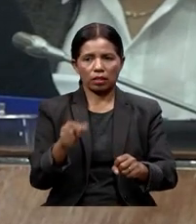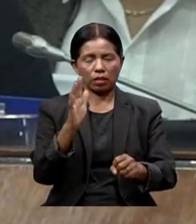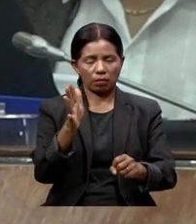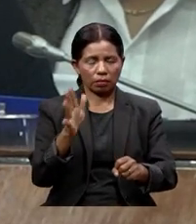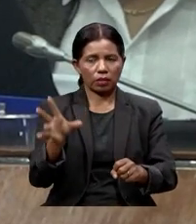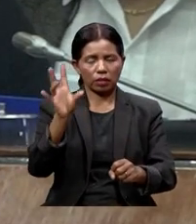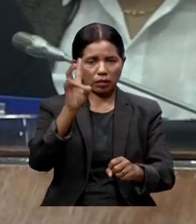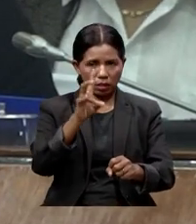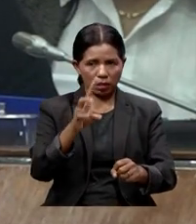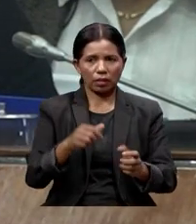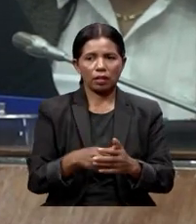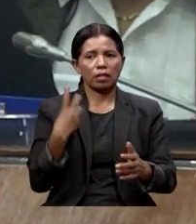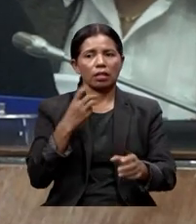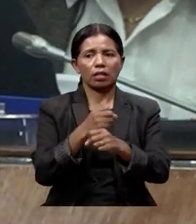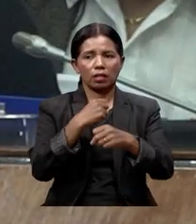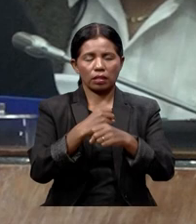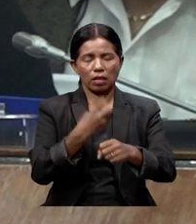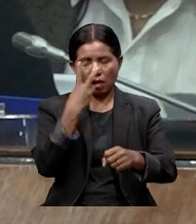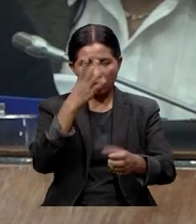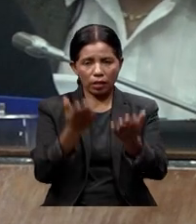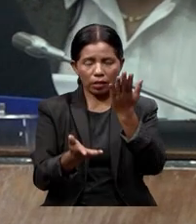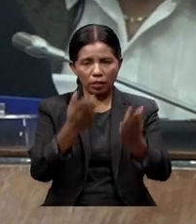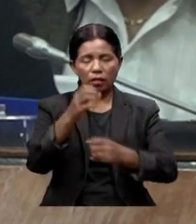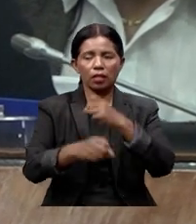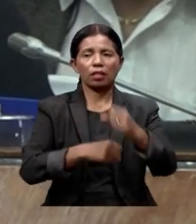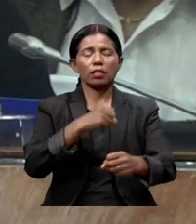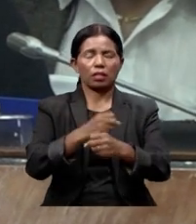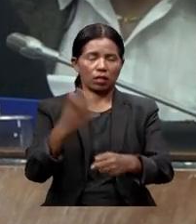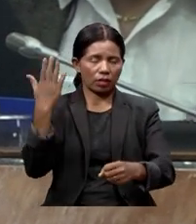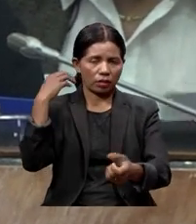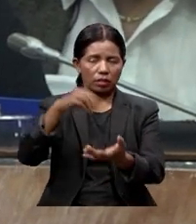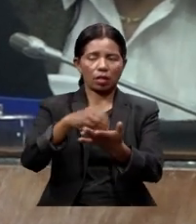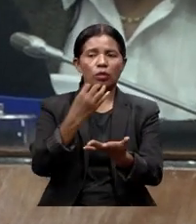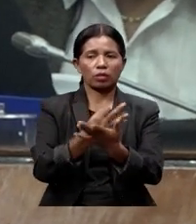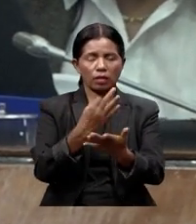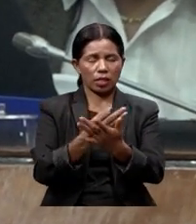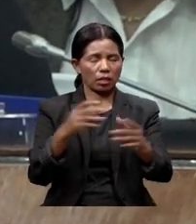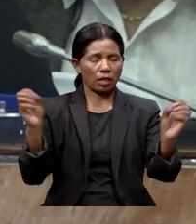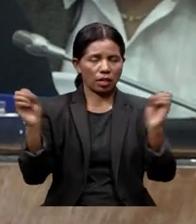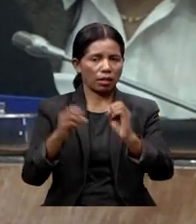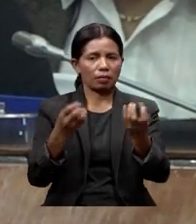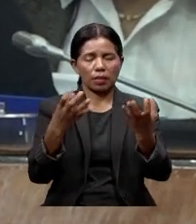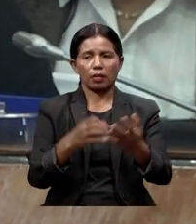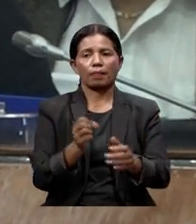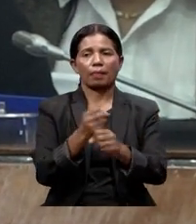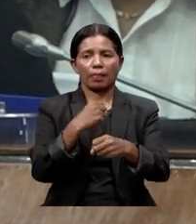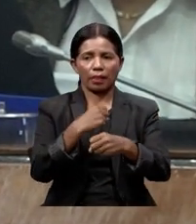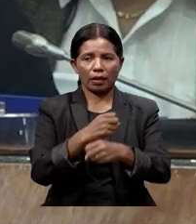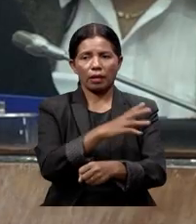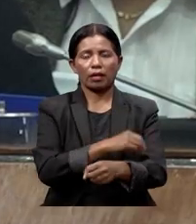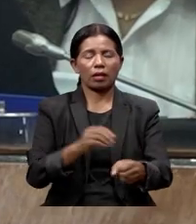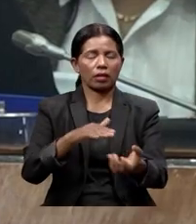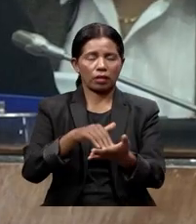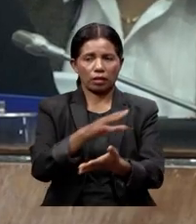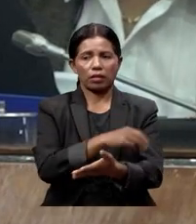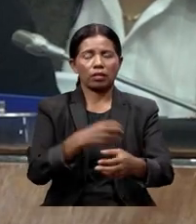seti. Significa kalau ita hal kalkulasi samba anos anteriores, alokasang orçamento la suficiente. Ne makhalo grave ituang